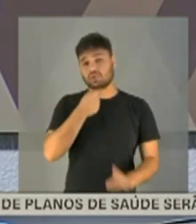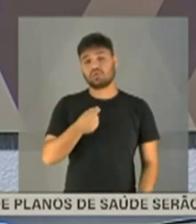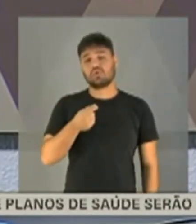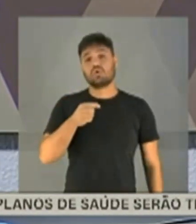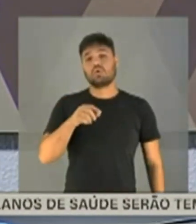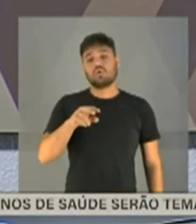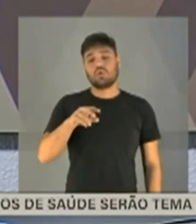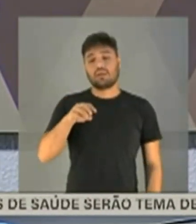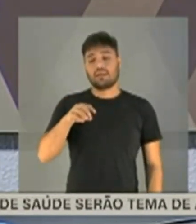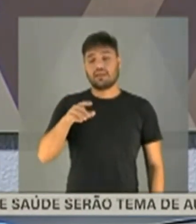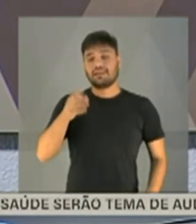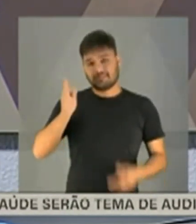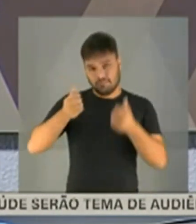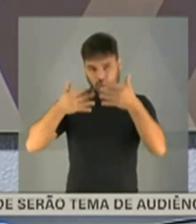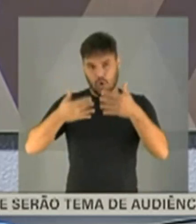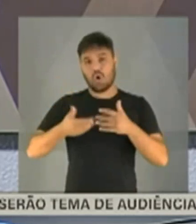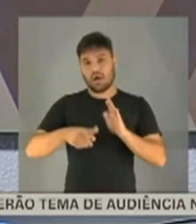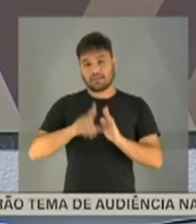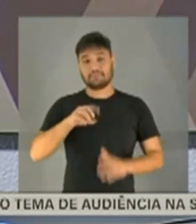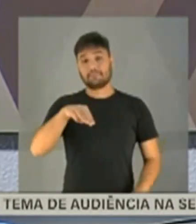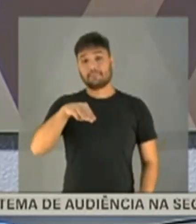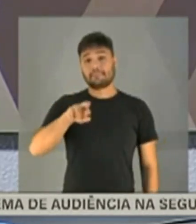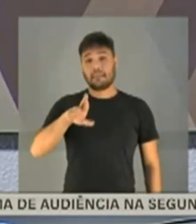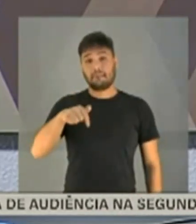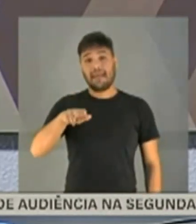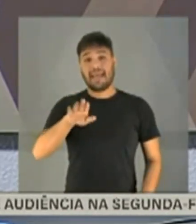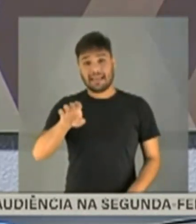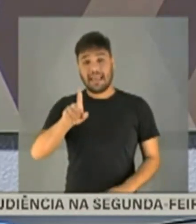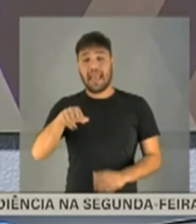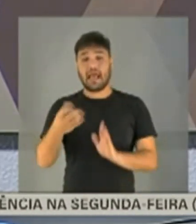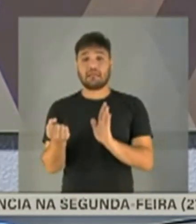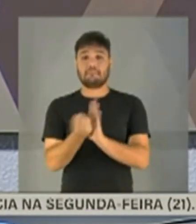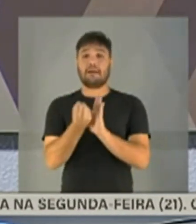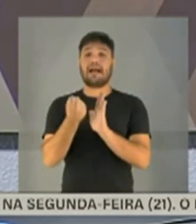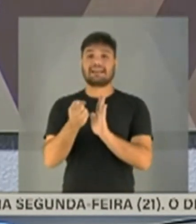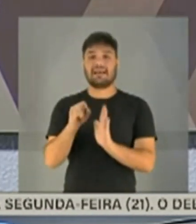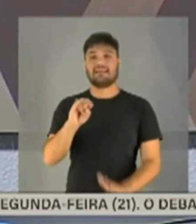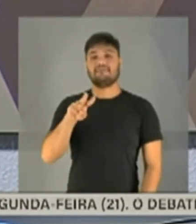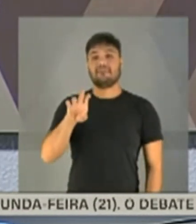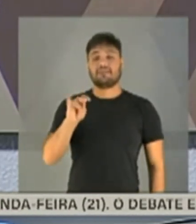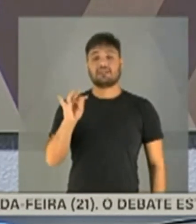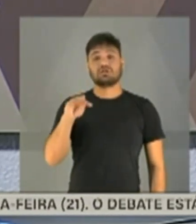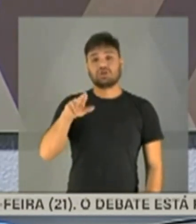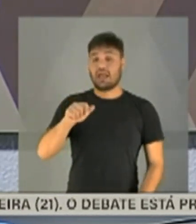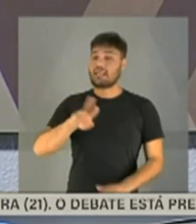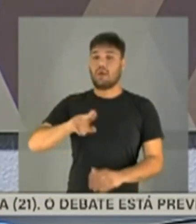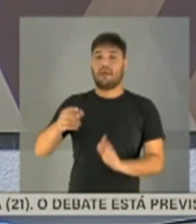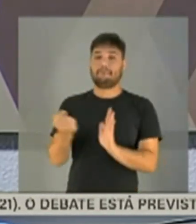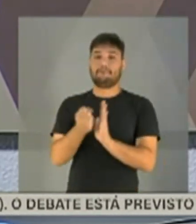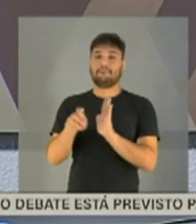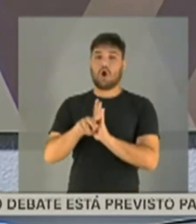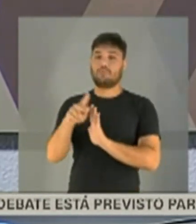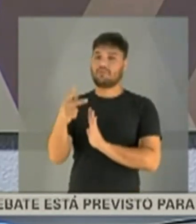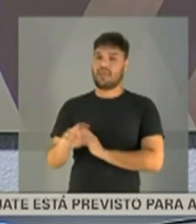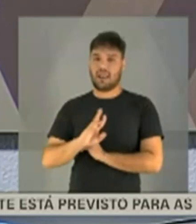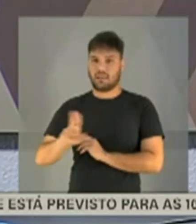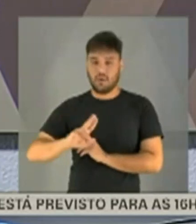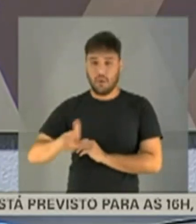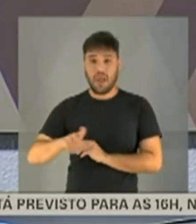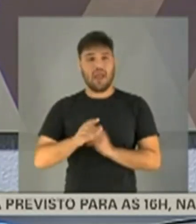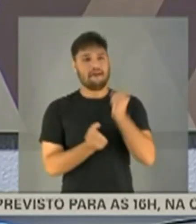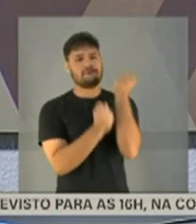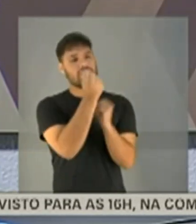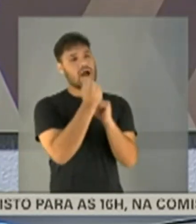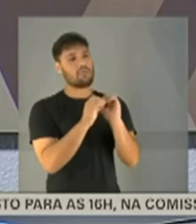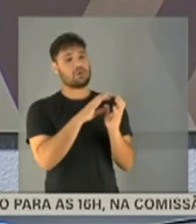Zimmermann explicou. A Merck foi a detentora da patente da ivermectina. ela não é mais a detentora dessa patente. Fábricas do